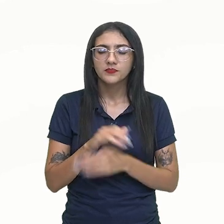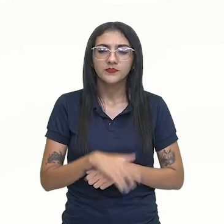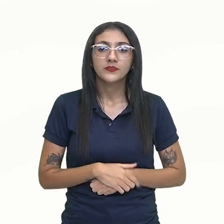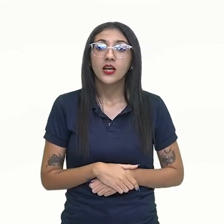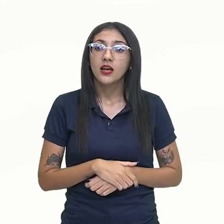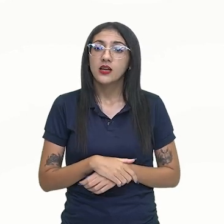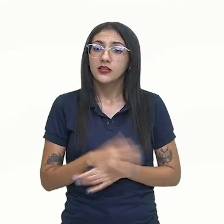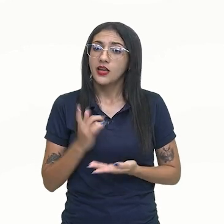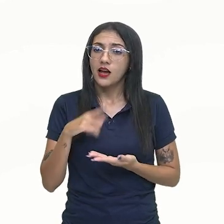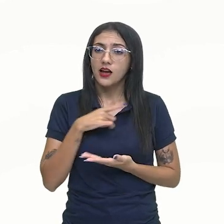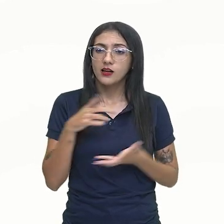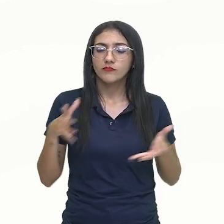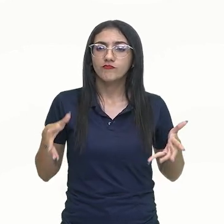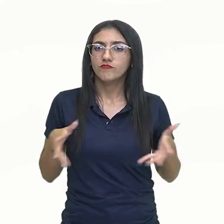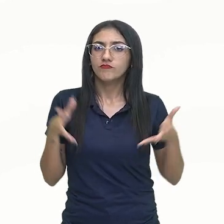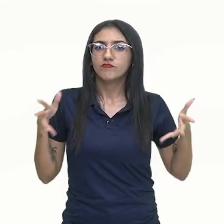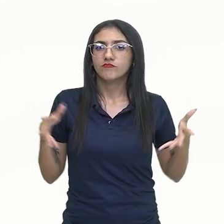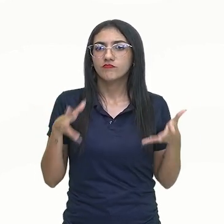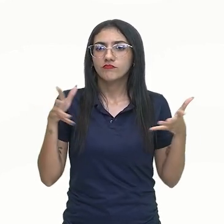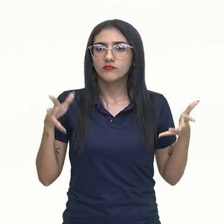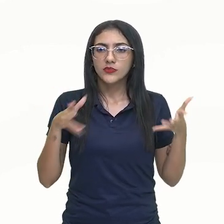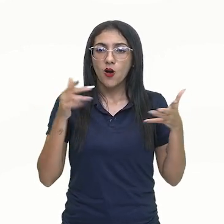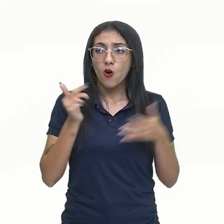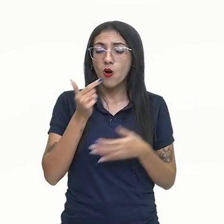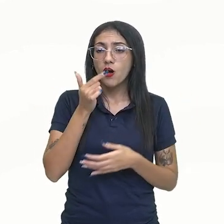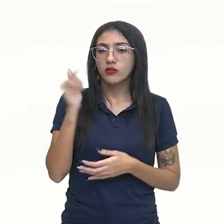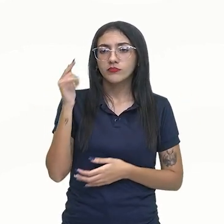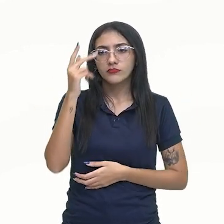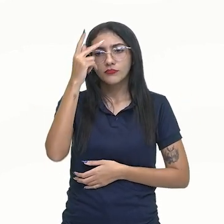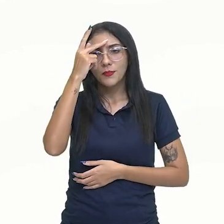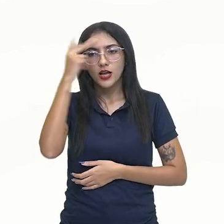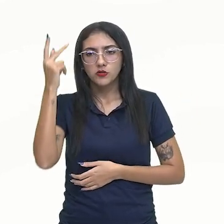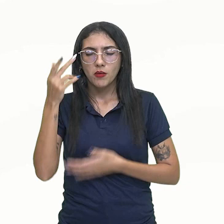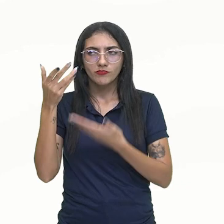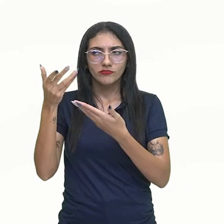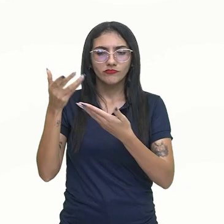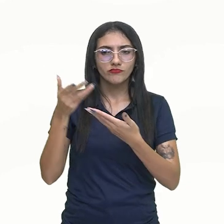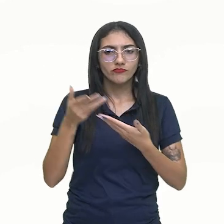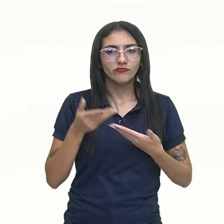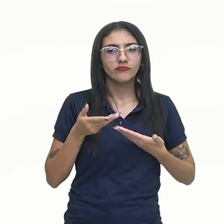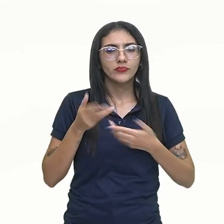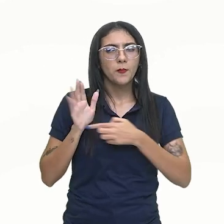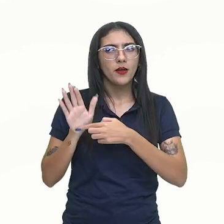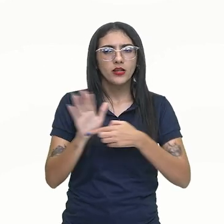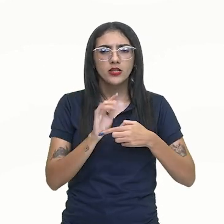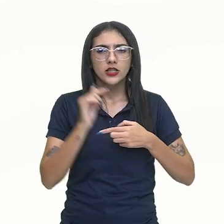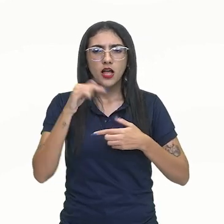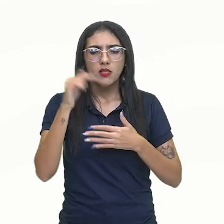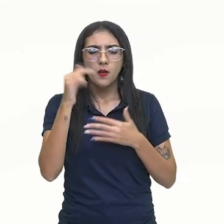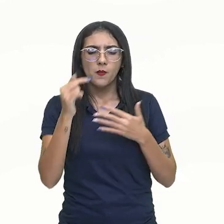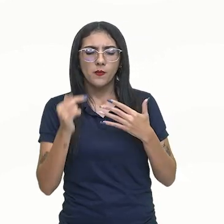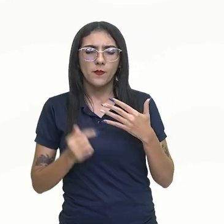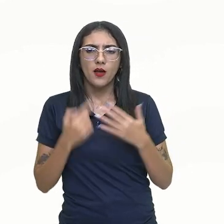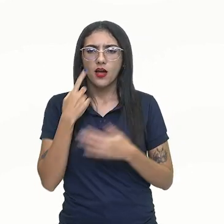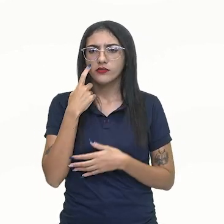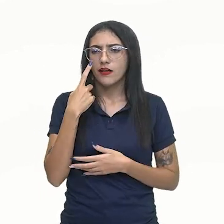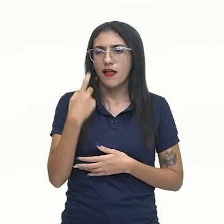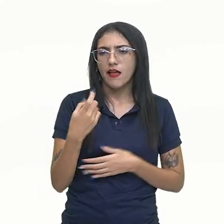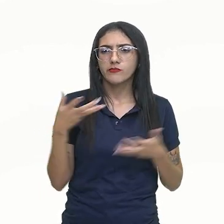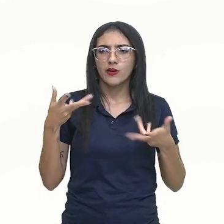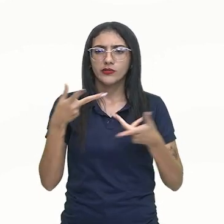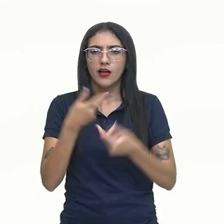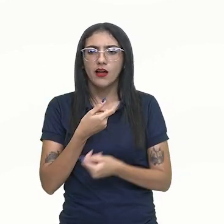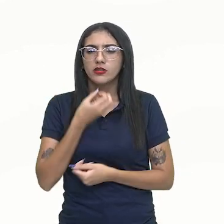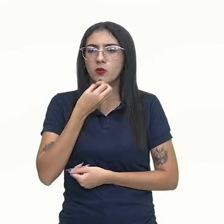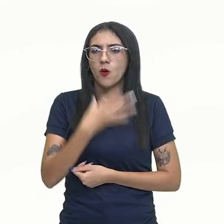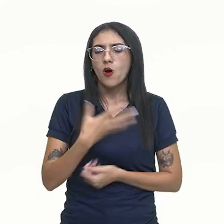eles acabam estimulando com que as pessoas venham, né, mostrando ali os seus fatores atrativos, e